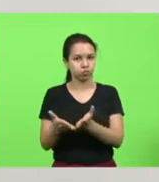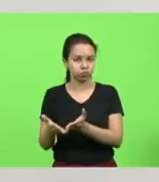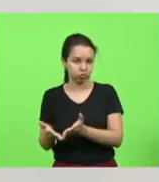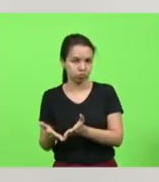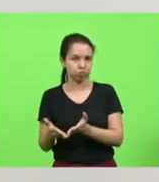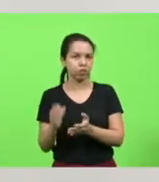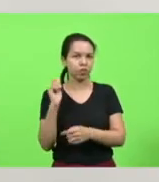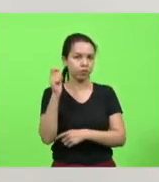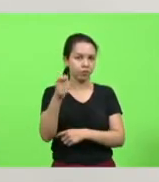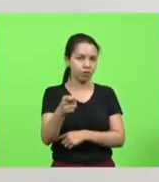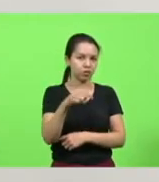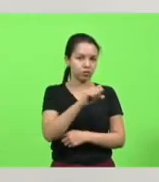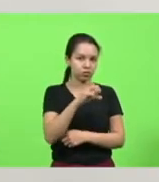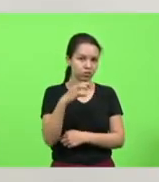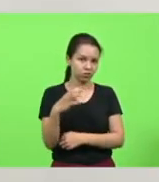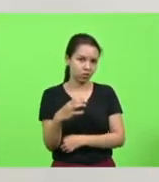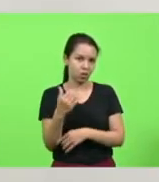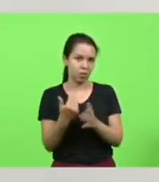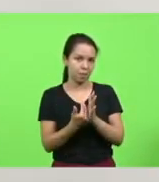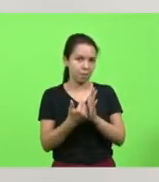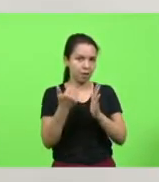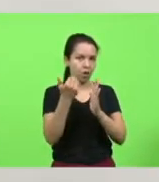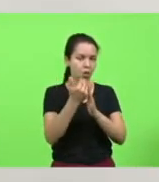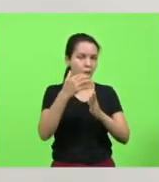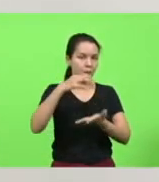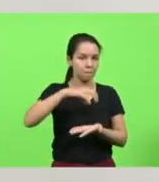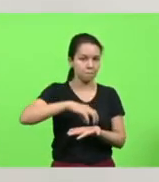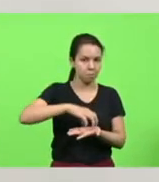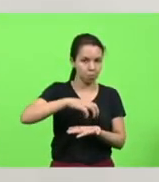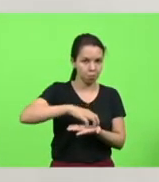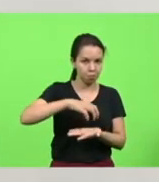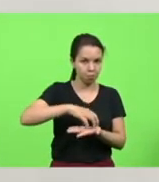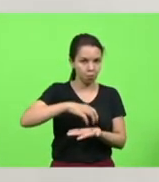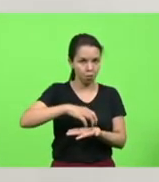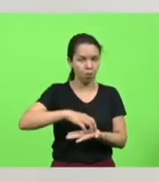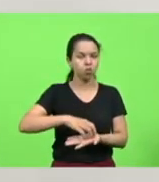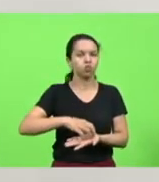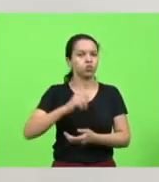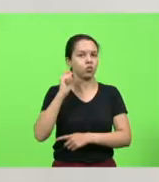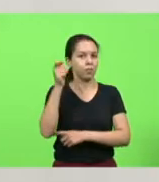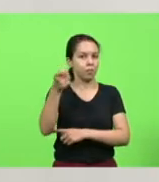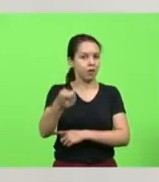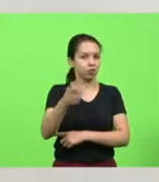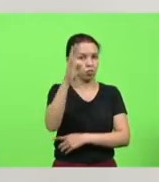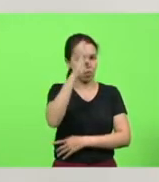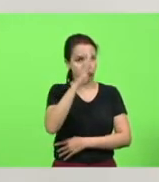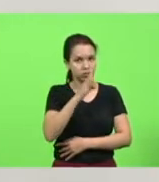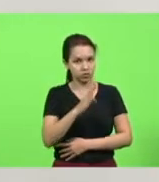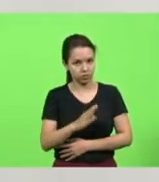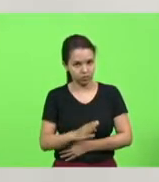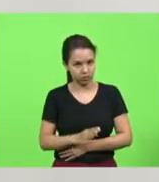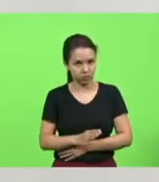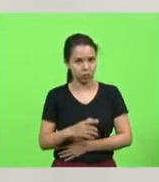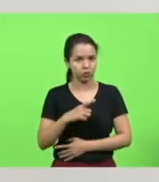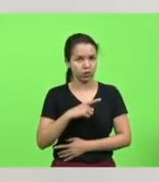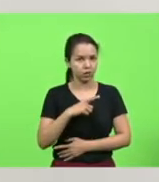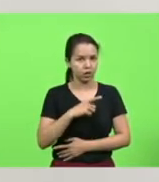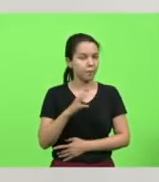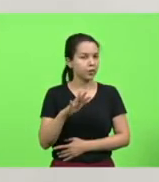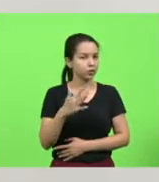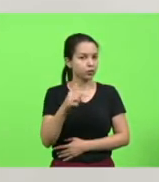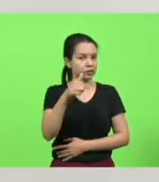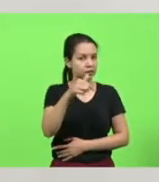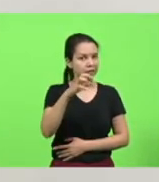polo industrial, é o maior polo na questão pesqueira, é um dos maiores polos do Brasil. Tem uma frota aí com cerca de